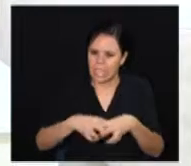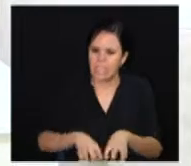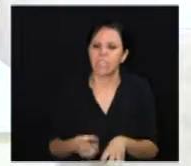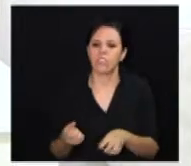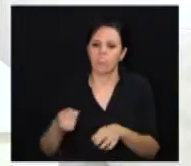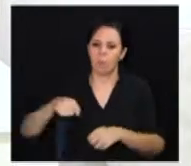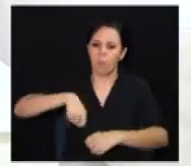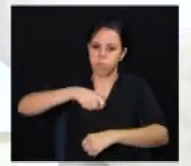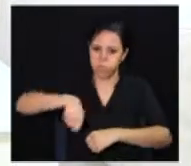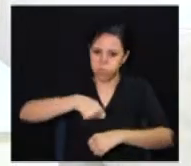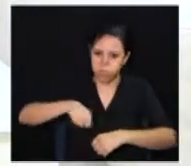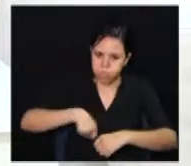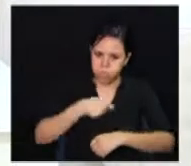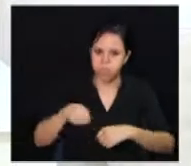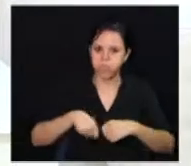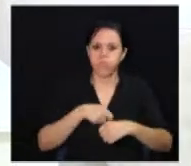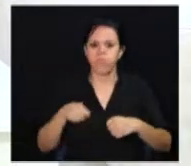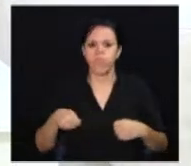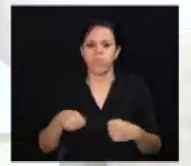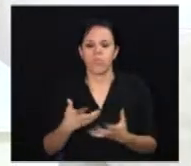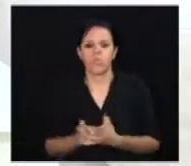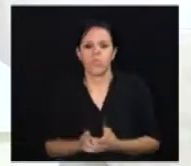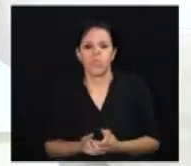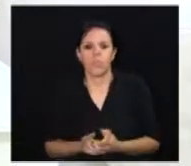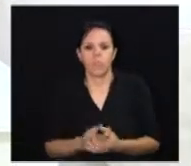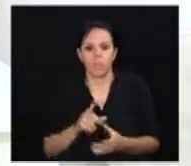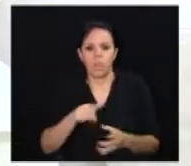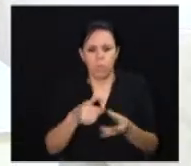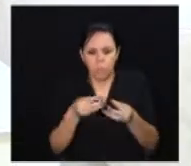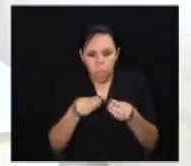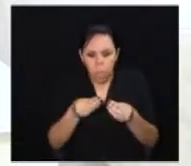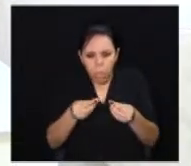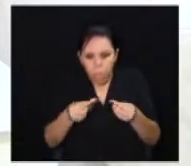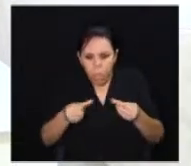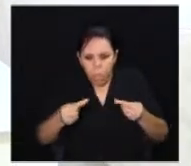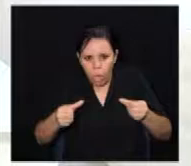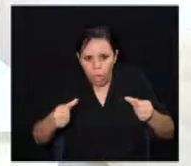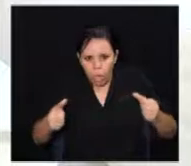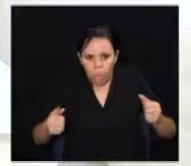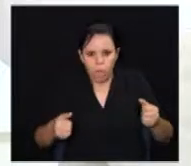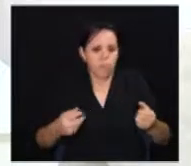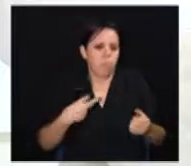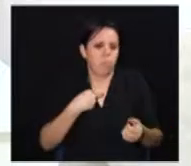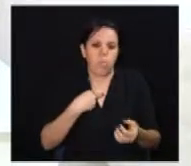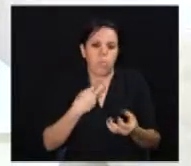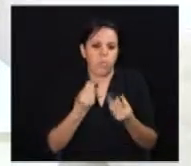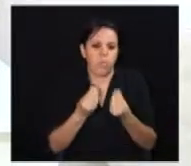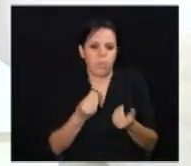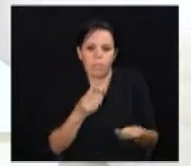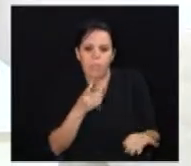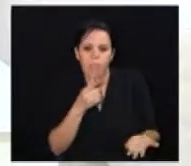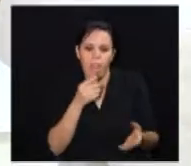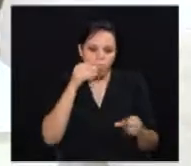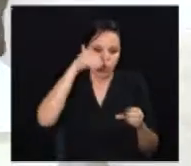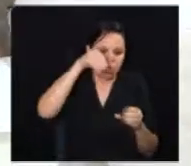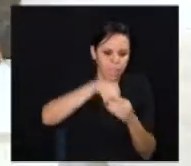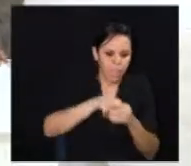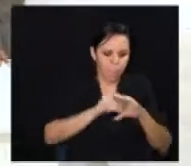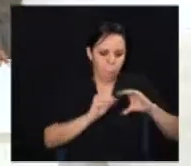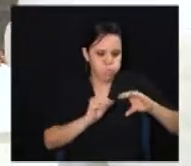água, depois espremido, deixa ele bem sequinho, tira toda a umidade, porque a massa não pode ter muita umidade no recheio, senão